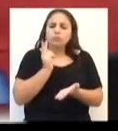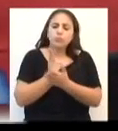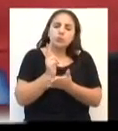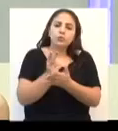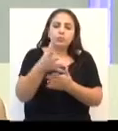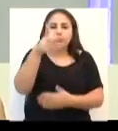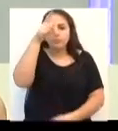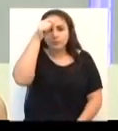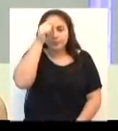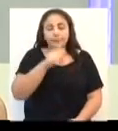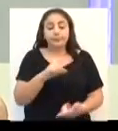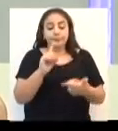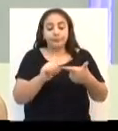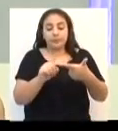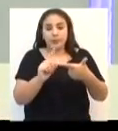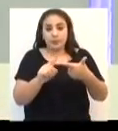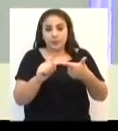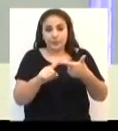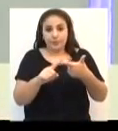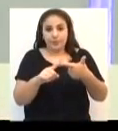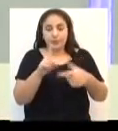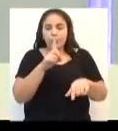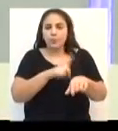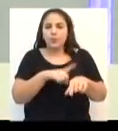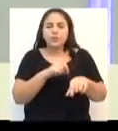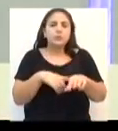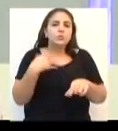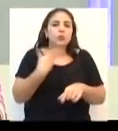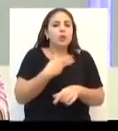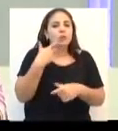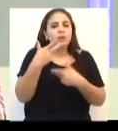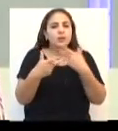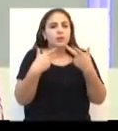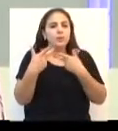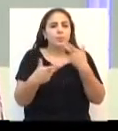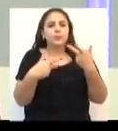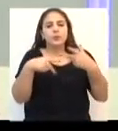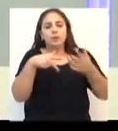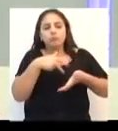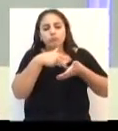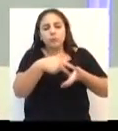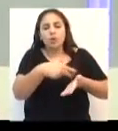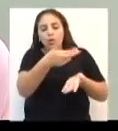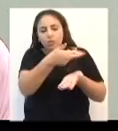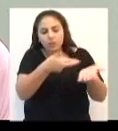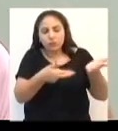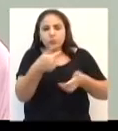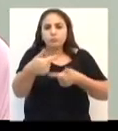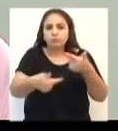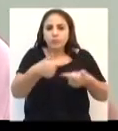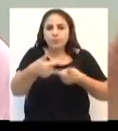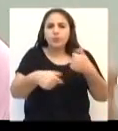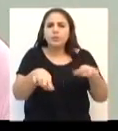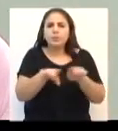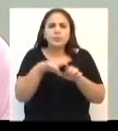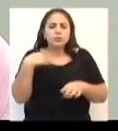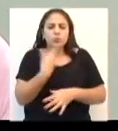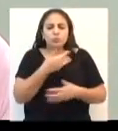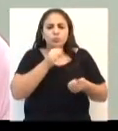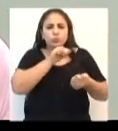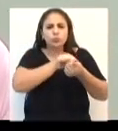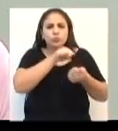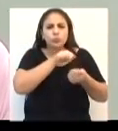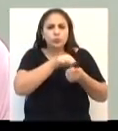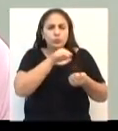analisando. Segundo momento, a gente tratou da apresentação, então, de um relatório e dos trabalhos que fizemos em conjunto.